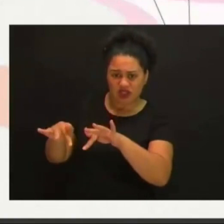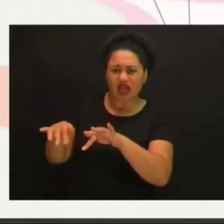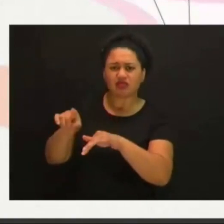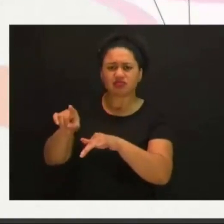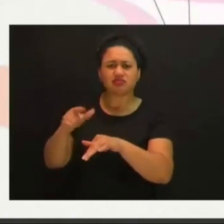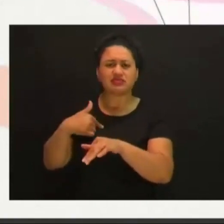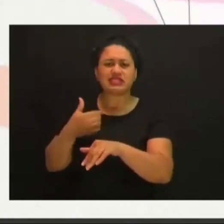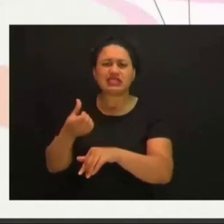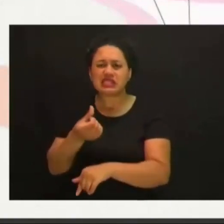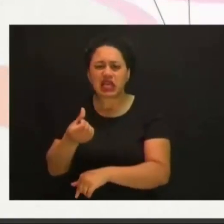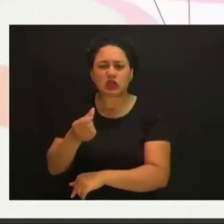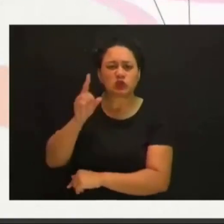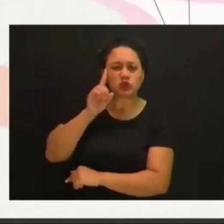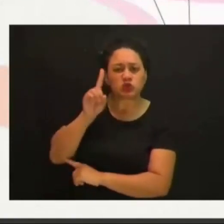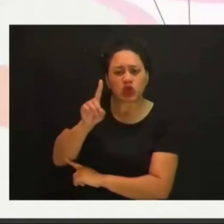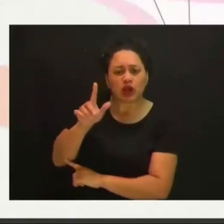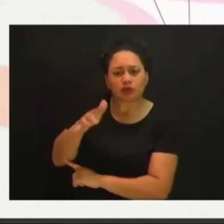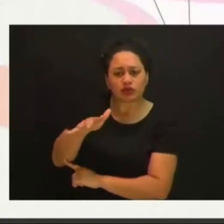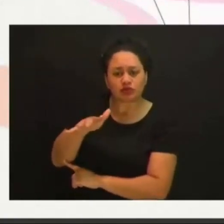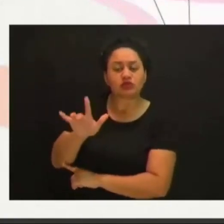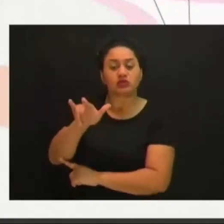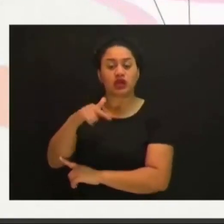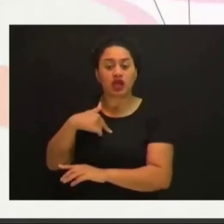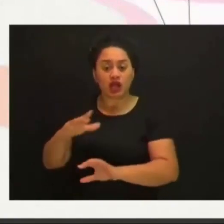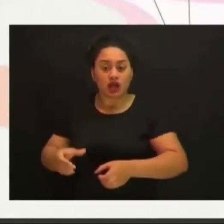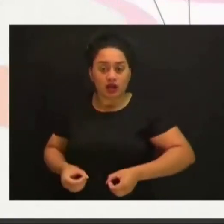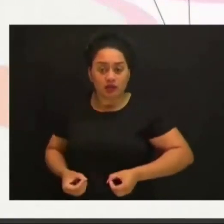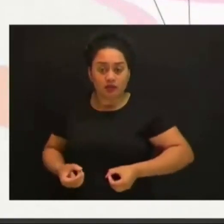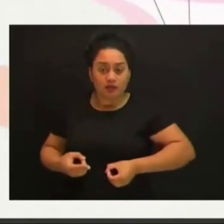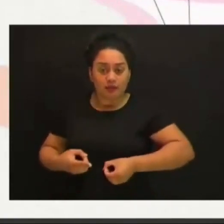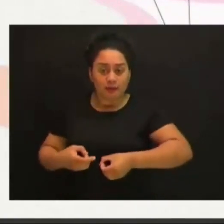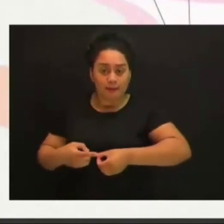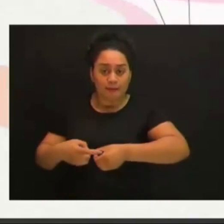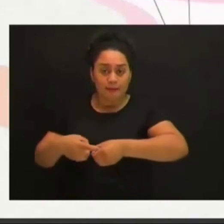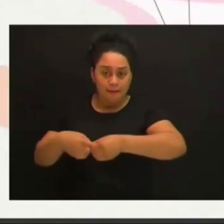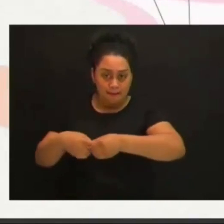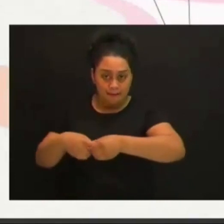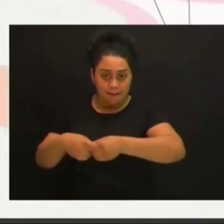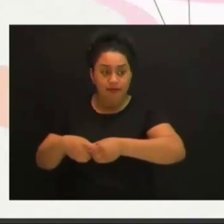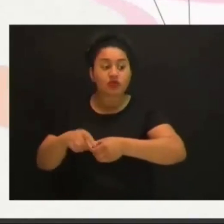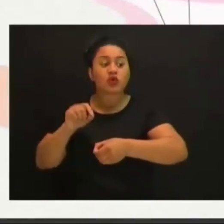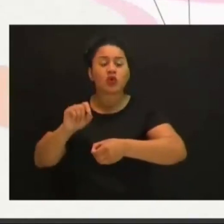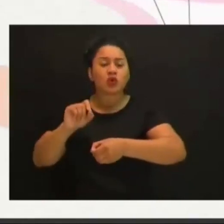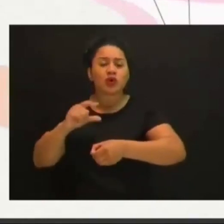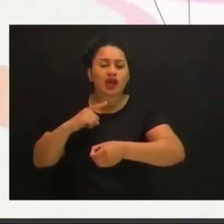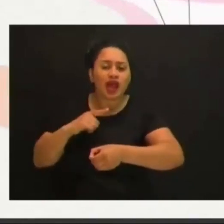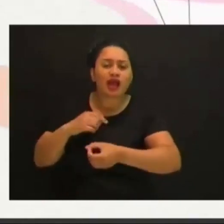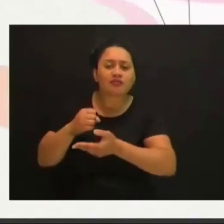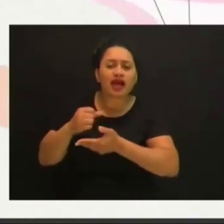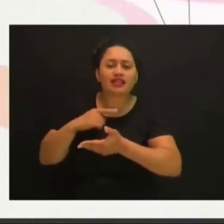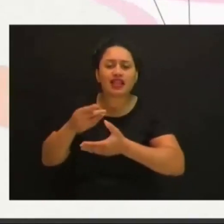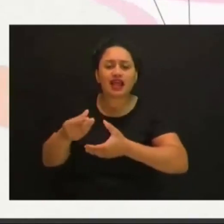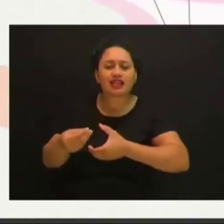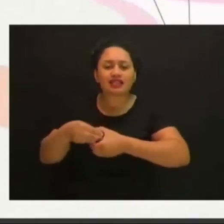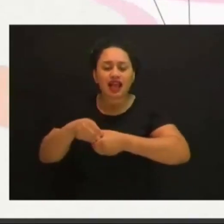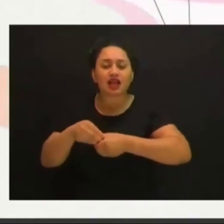6º dia, tá? Este óvulo fecundado, então esse blastocisto, está superficialmente implantado na